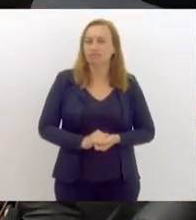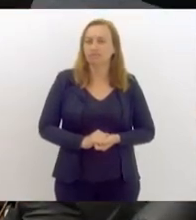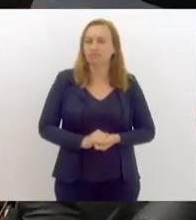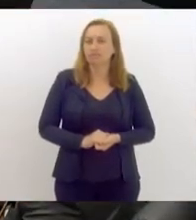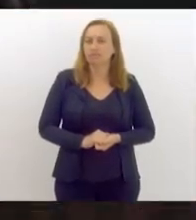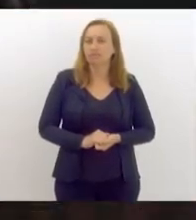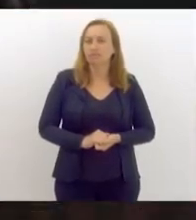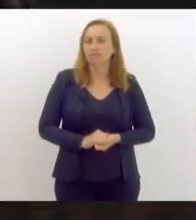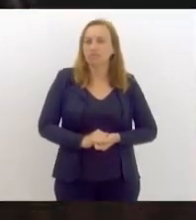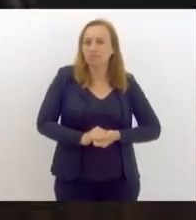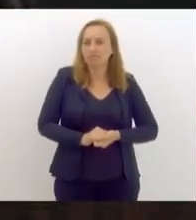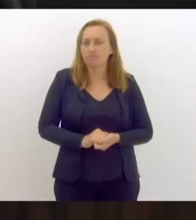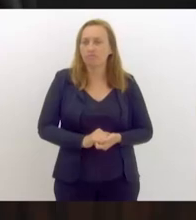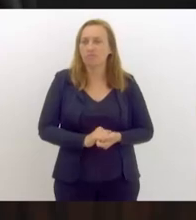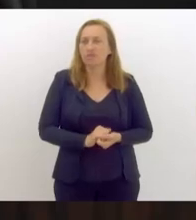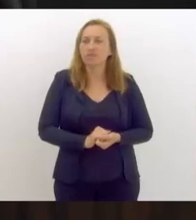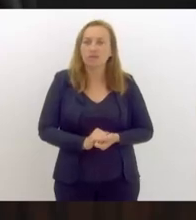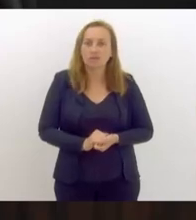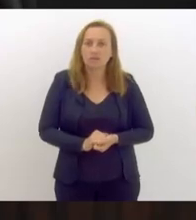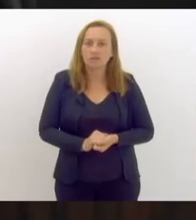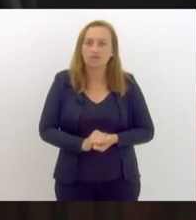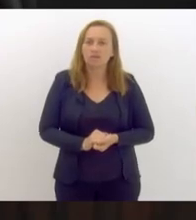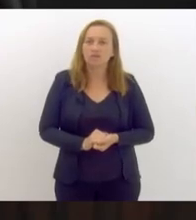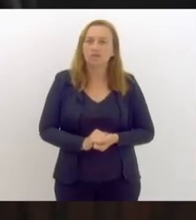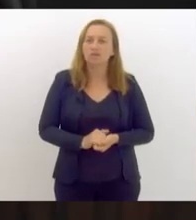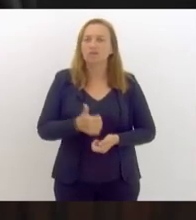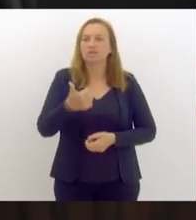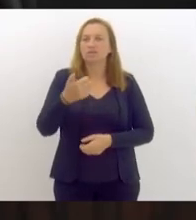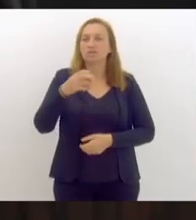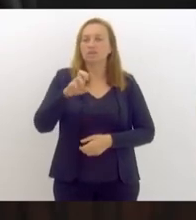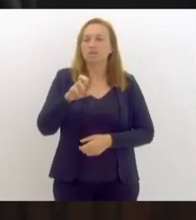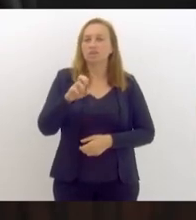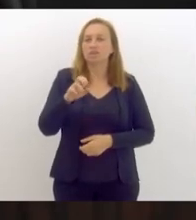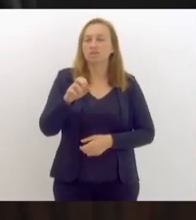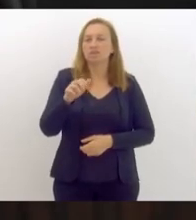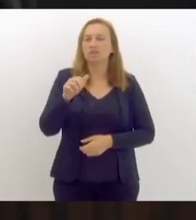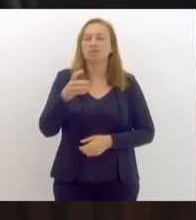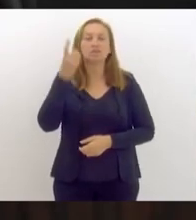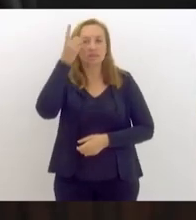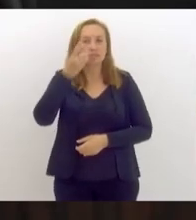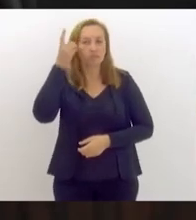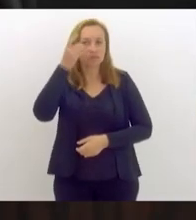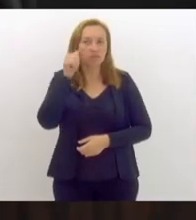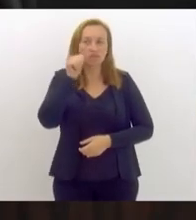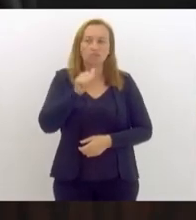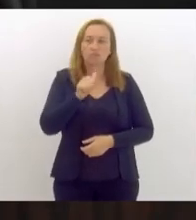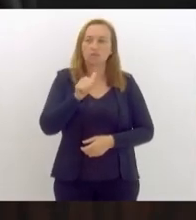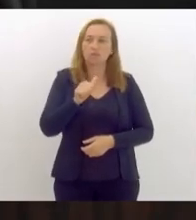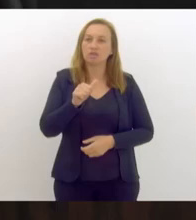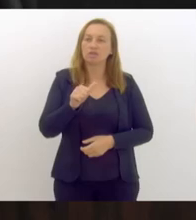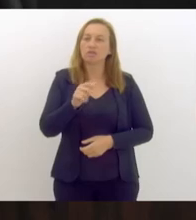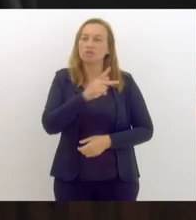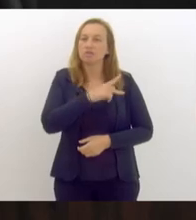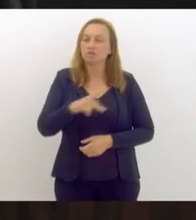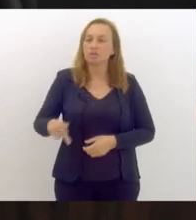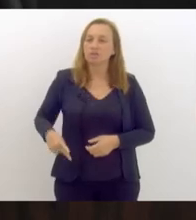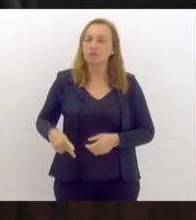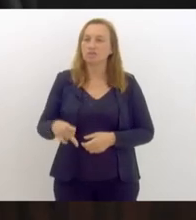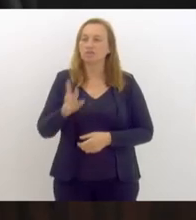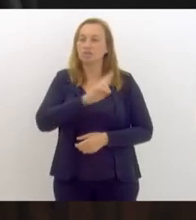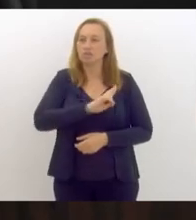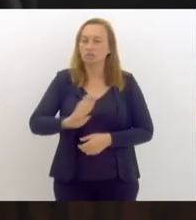Renata Souza tá E realmente são 15 deputadas mulheres né que representa o nosso presente o Rodrigo Bacelar